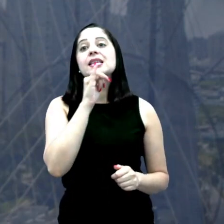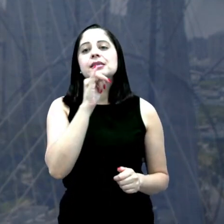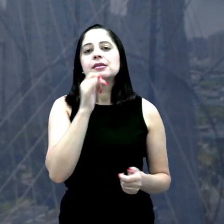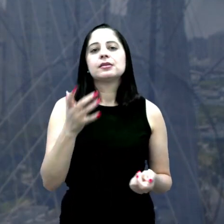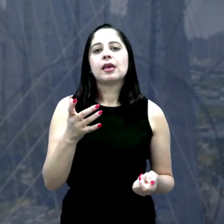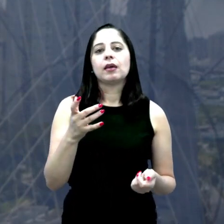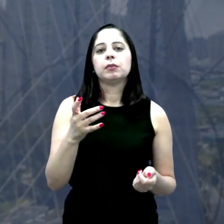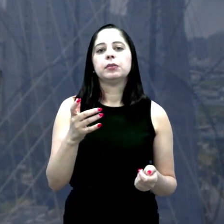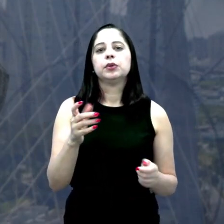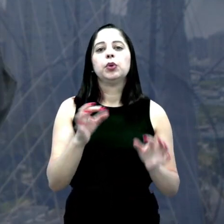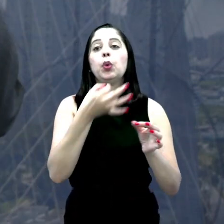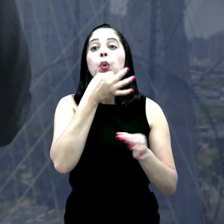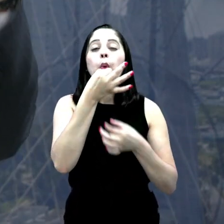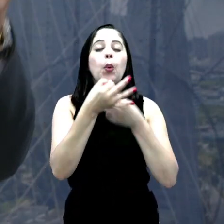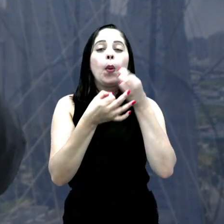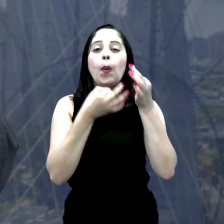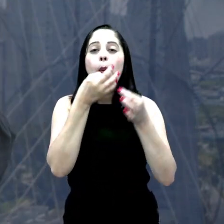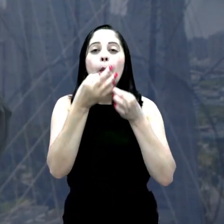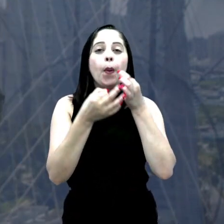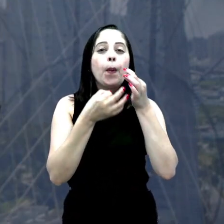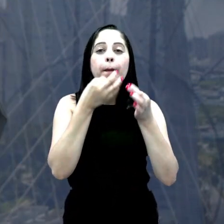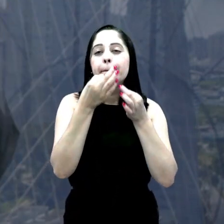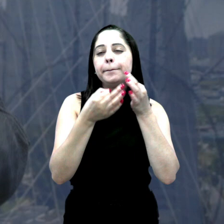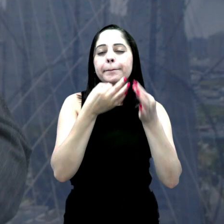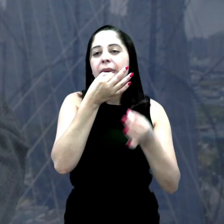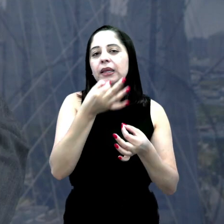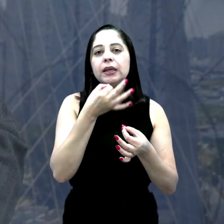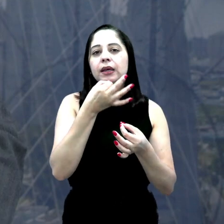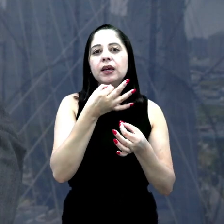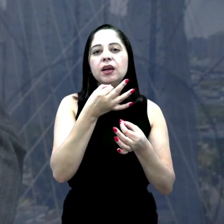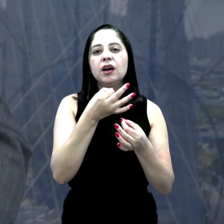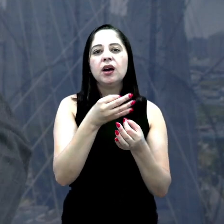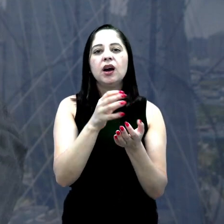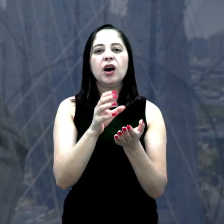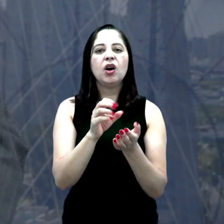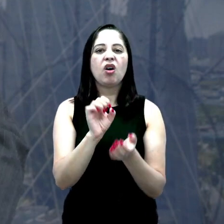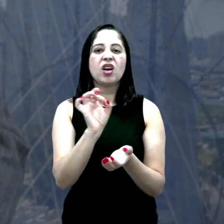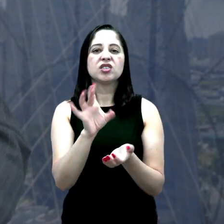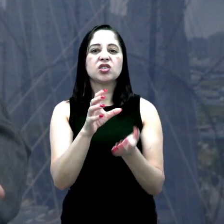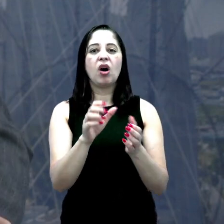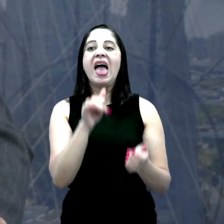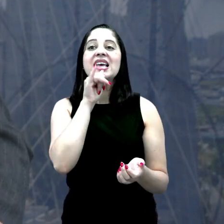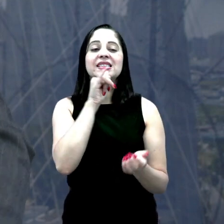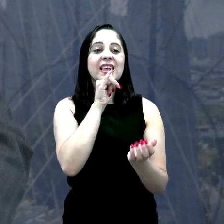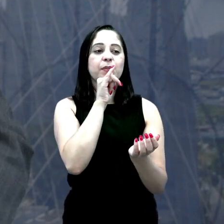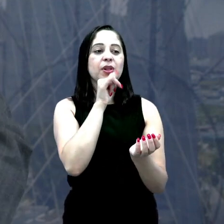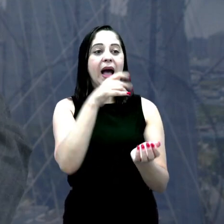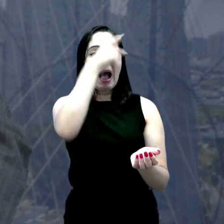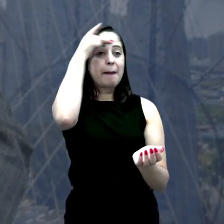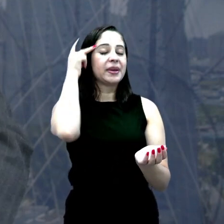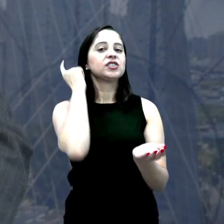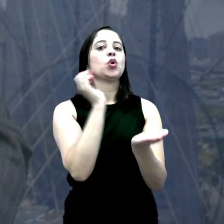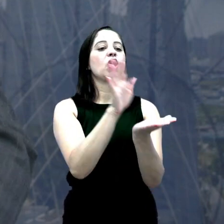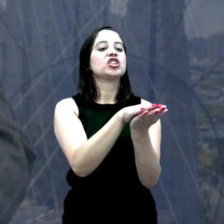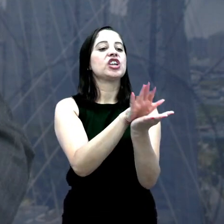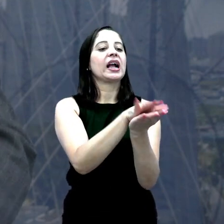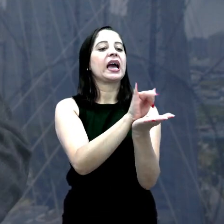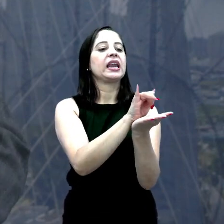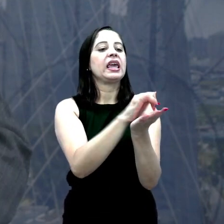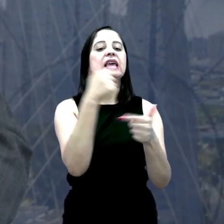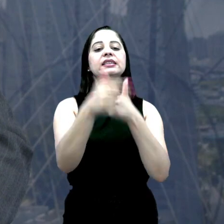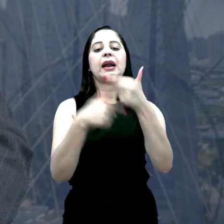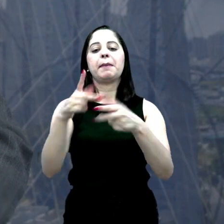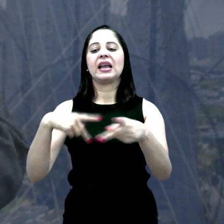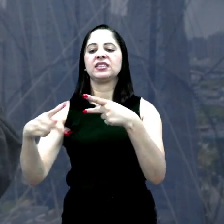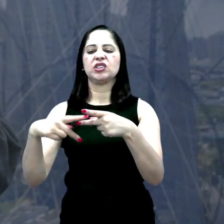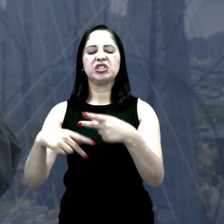uma questão que ela vai aumentando psicologicamente, chega em proporções internacionais, mas é bairrismo. É um cara de Jacareí trabalhar em São José, mas tá tirando esse